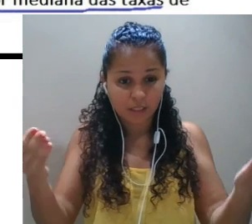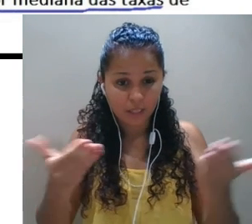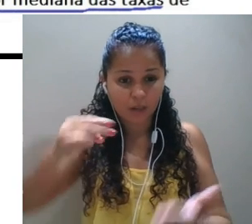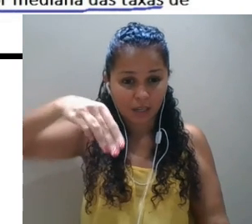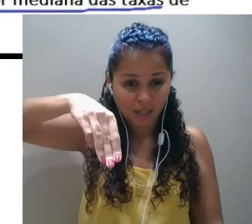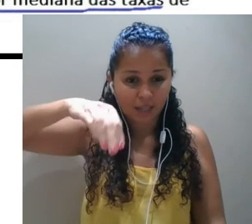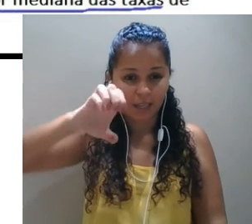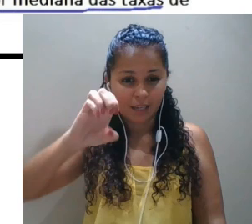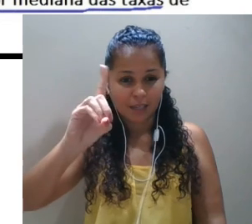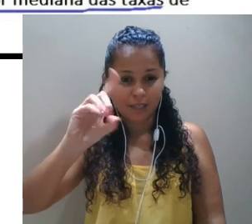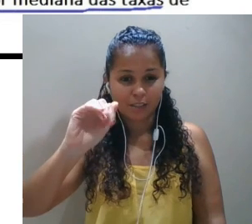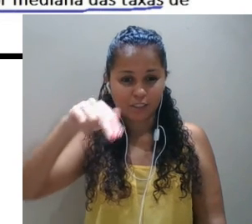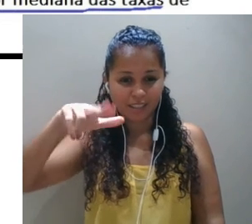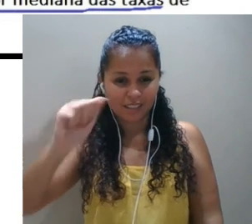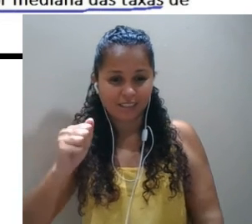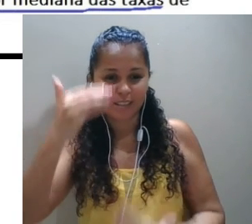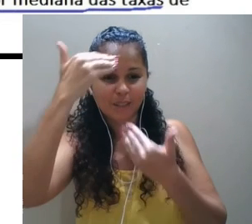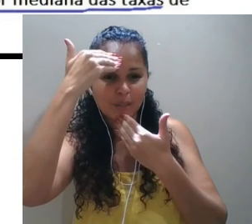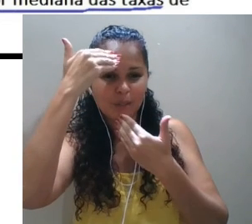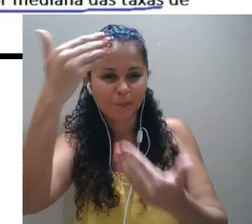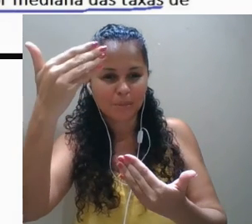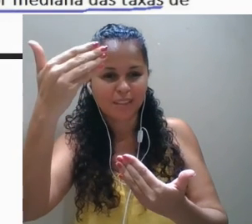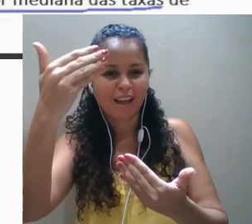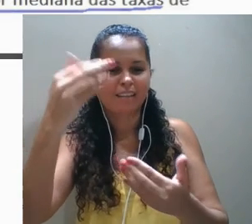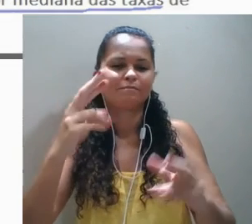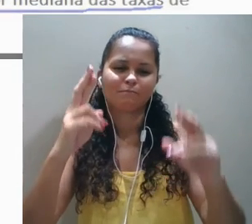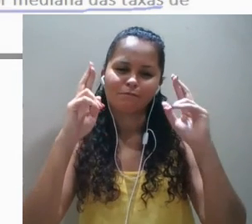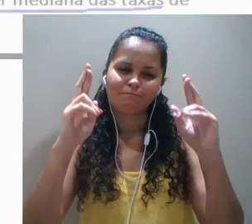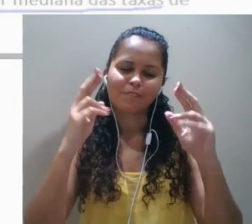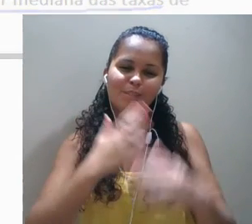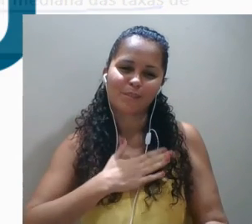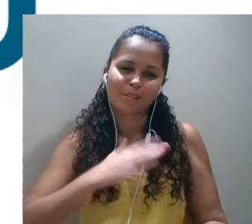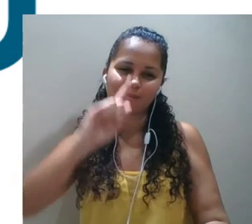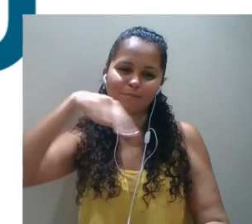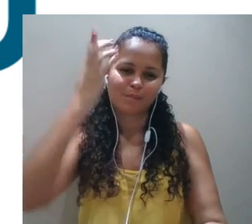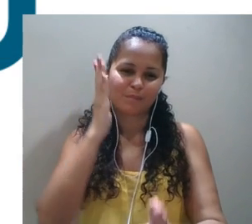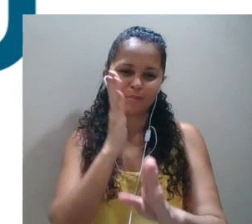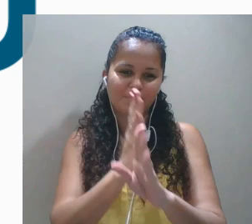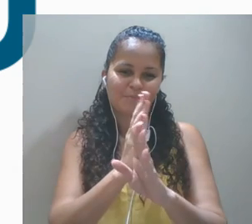Obrigado por todos vocês terem chegado até aqui, espero que tenham gostado e até a próxima.